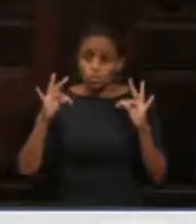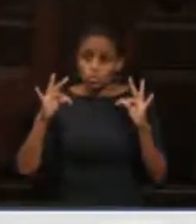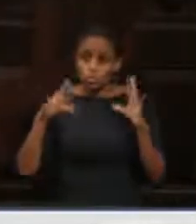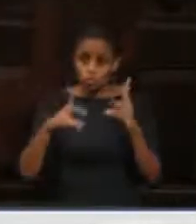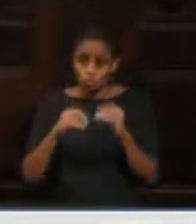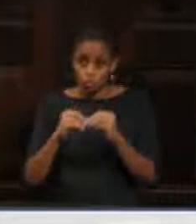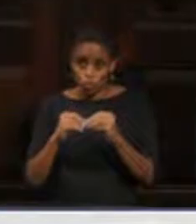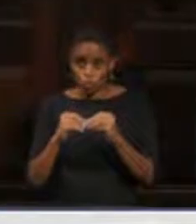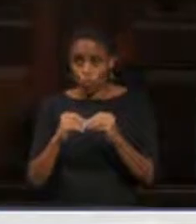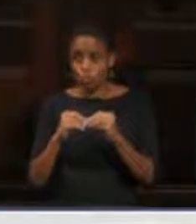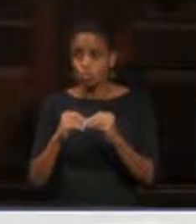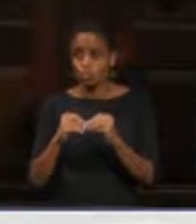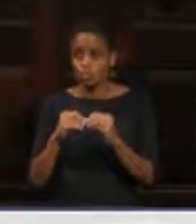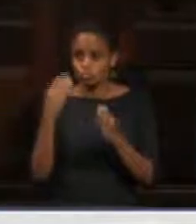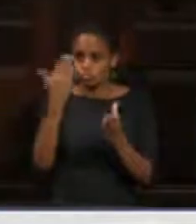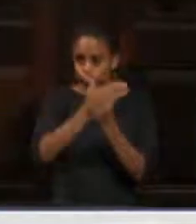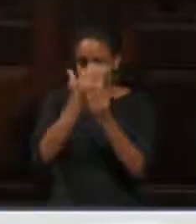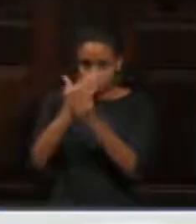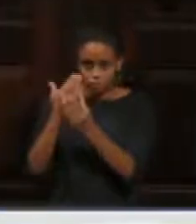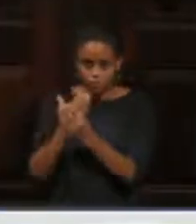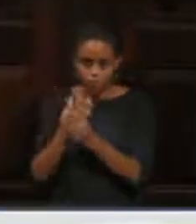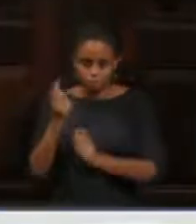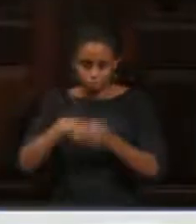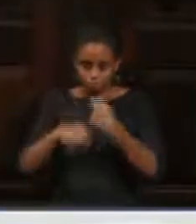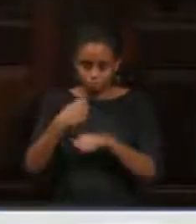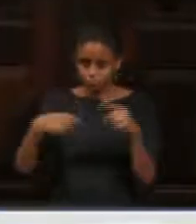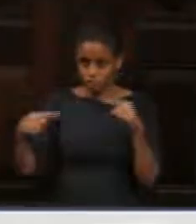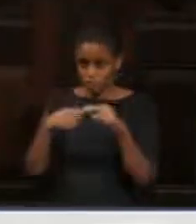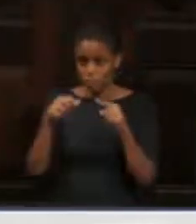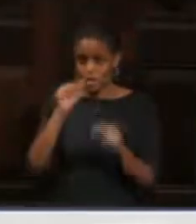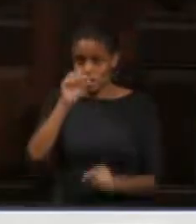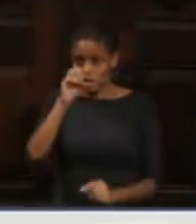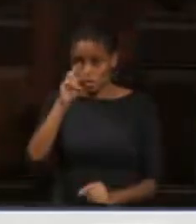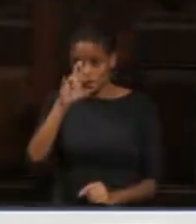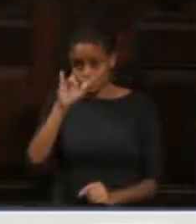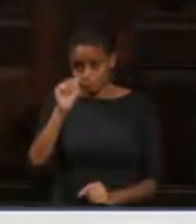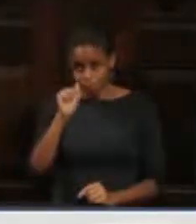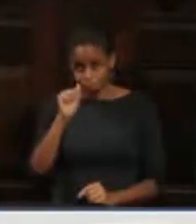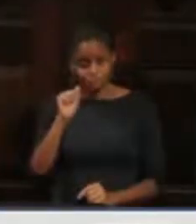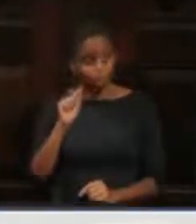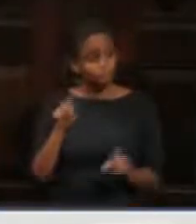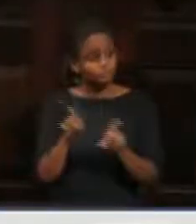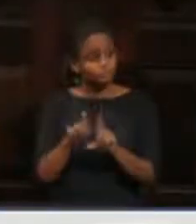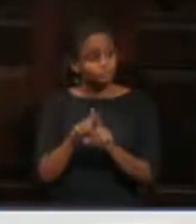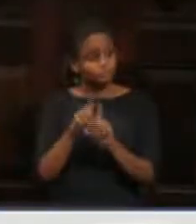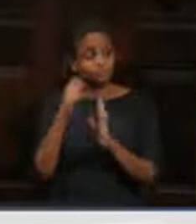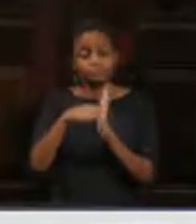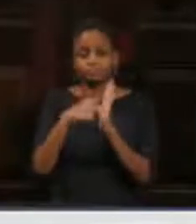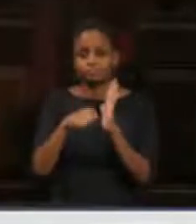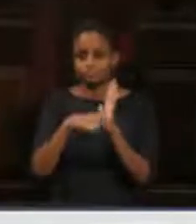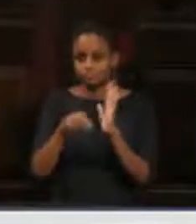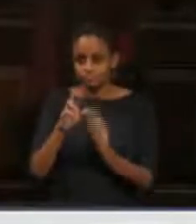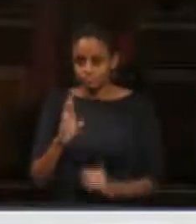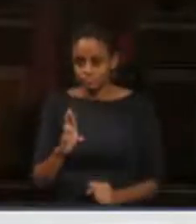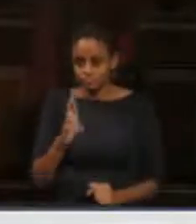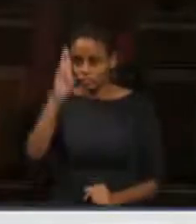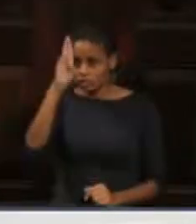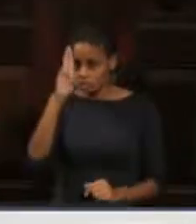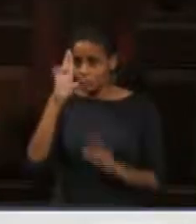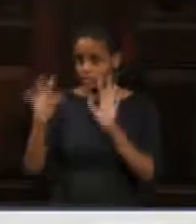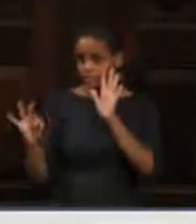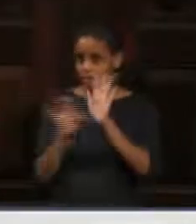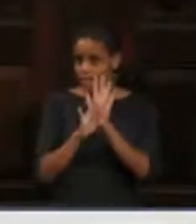pagamento da citada obra e anotações da responsabilidade técnica da obra. E,